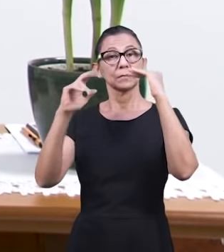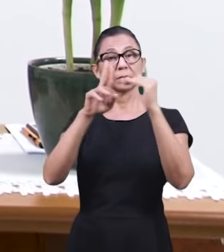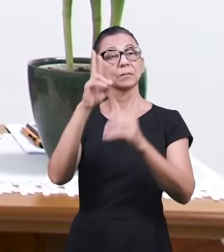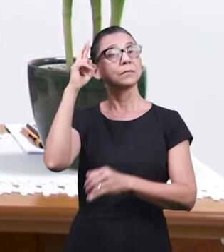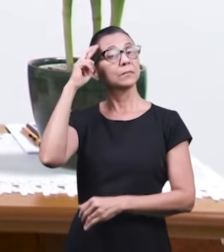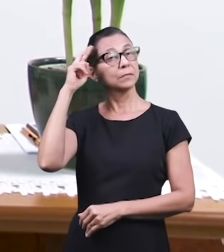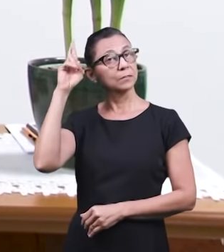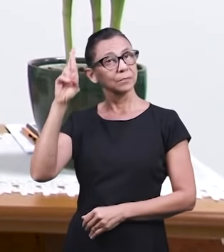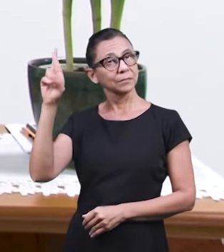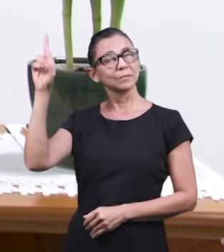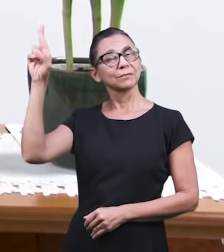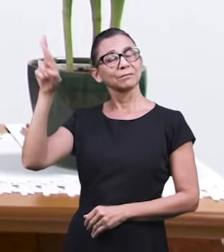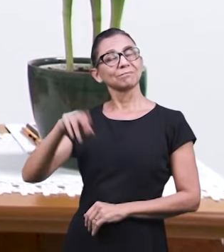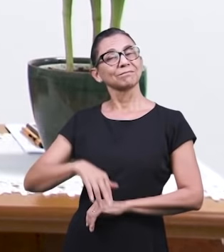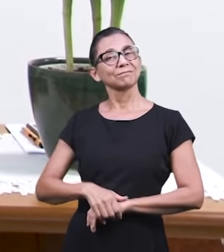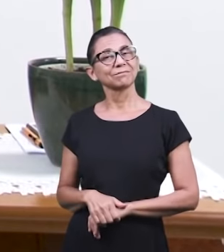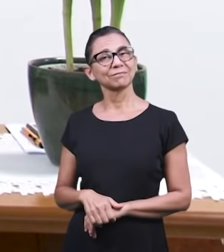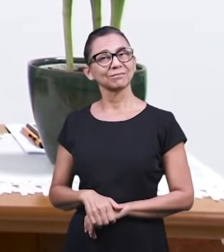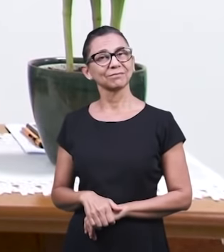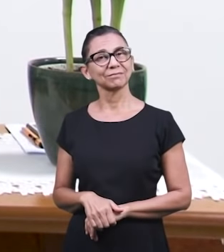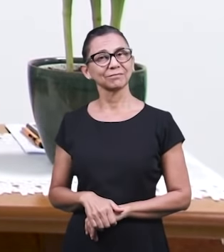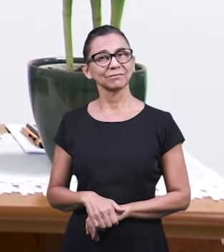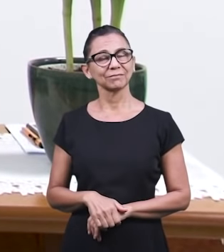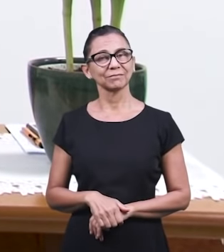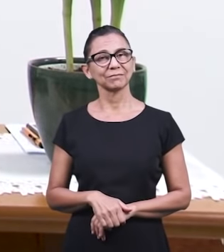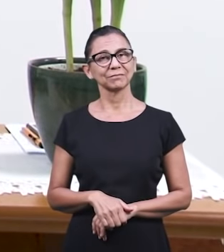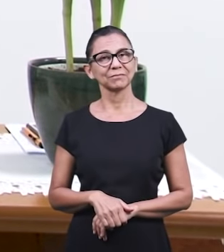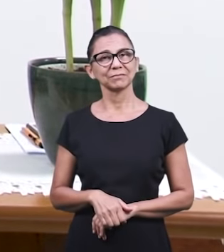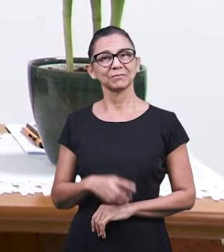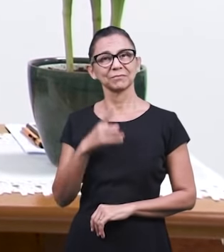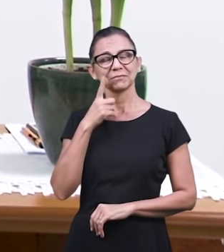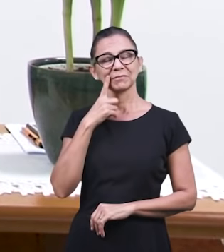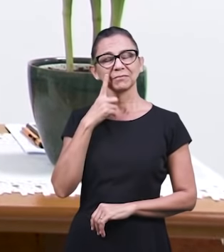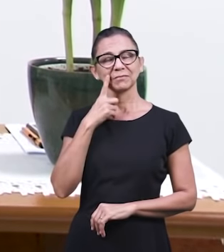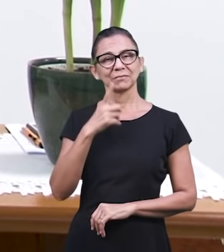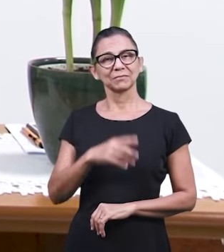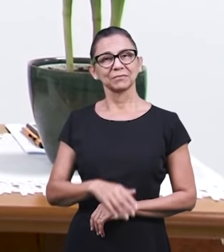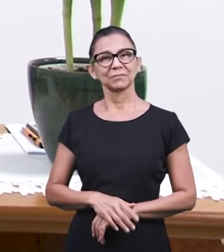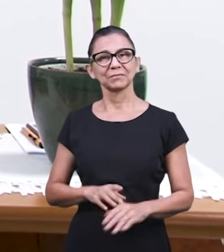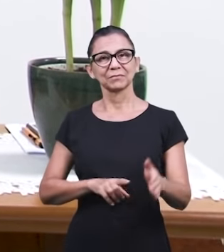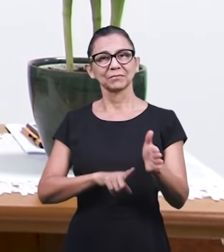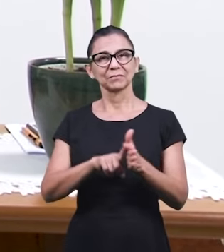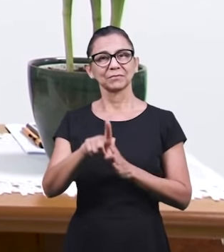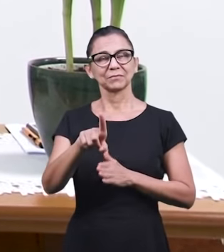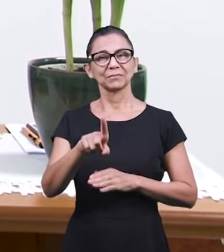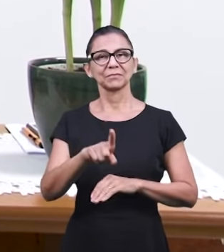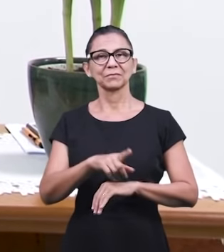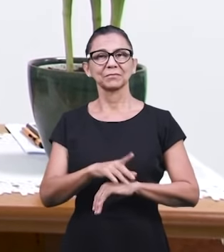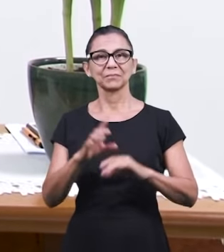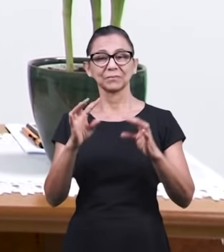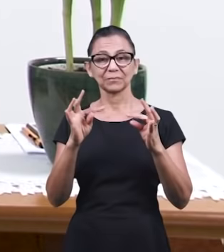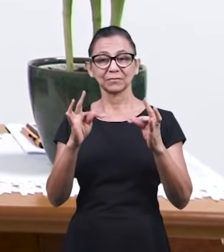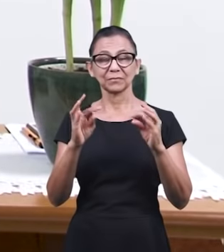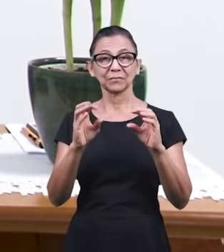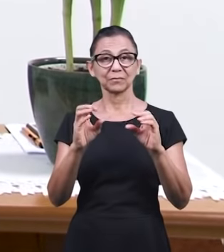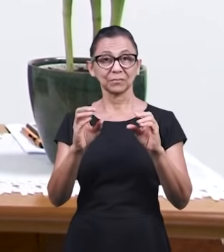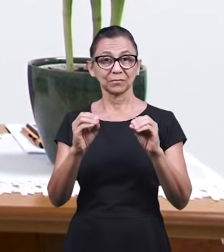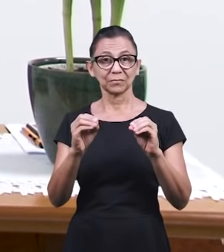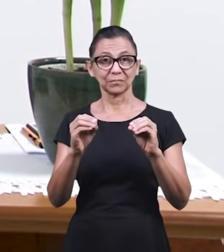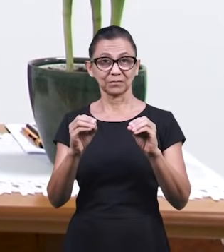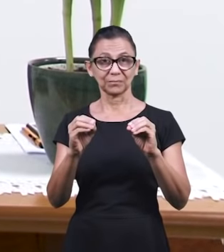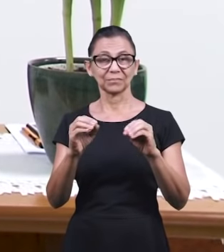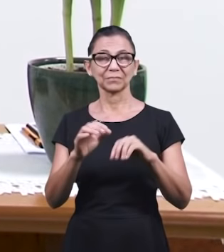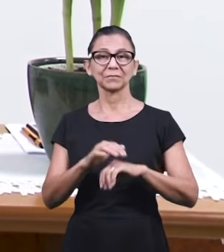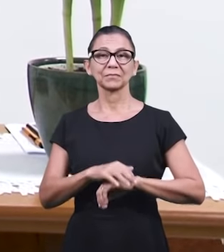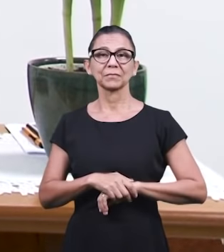Bendito seja o nome do Senhor. Vamos agora ao terceiro bloco. A pergunta é dirigida para toda a igreja.